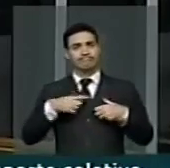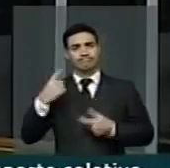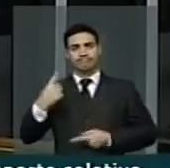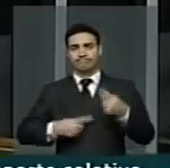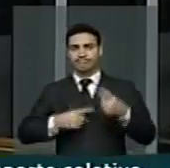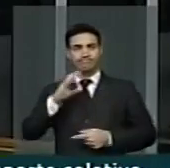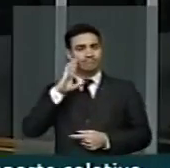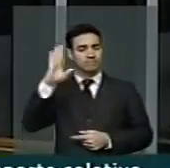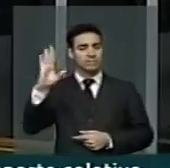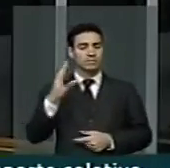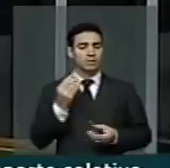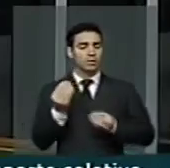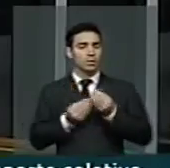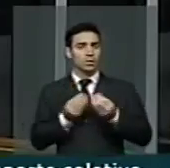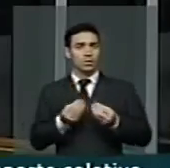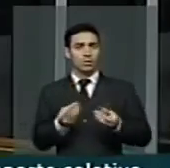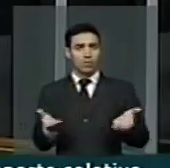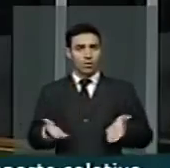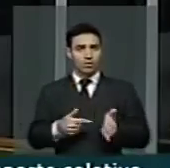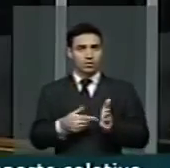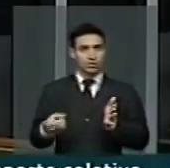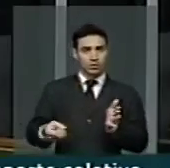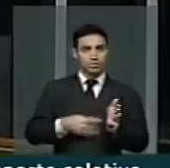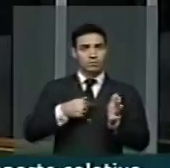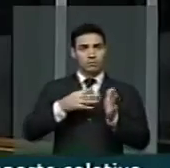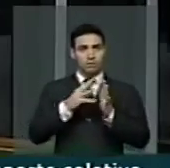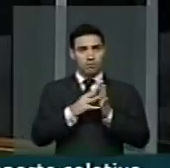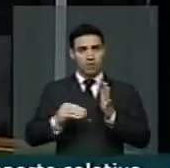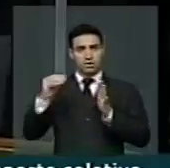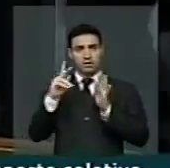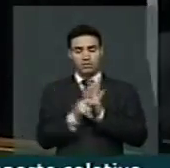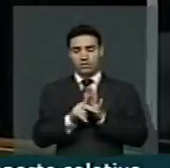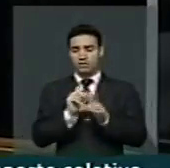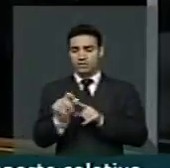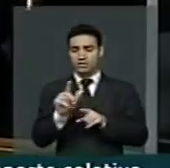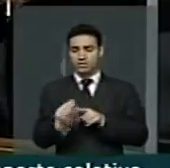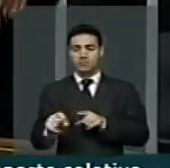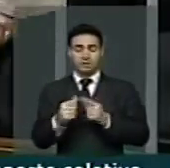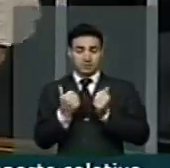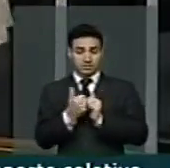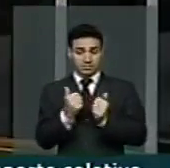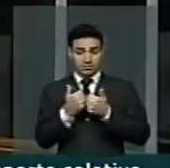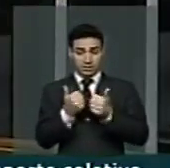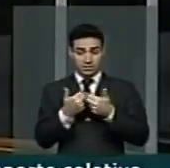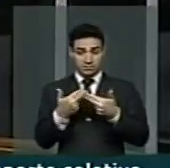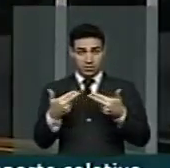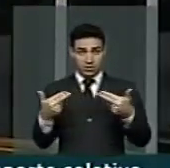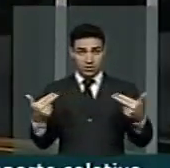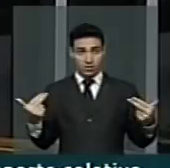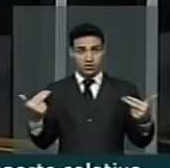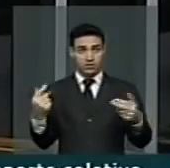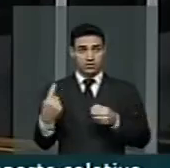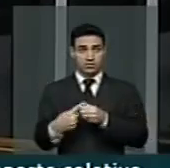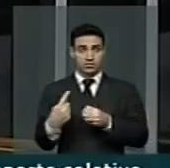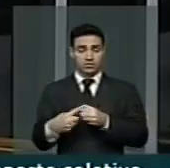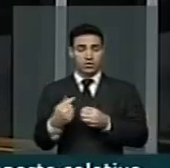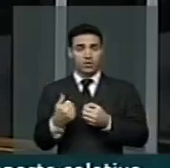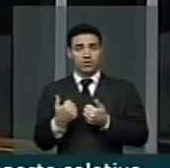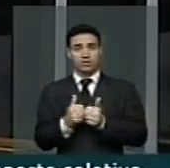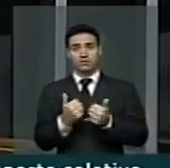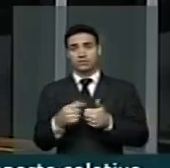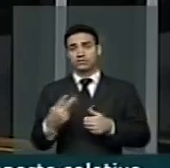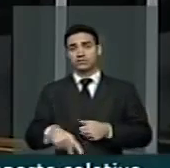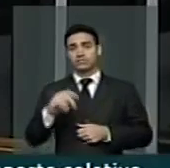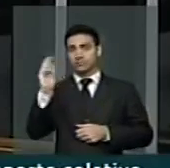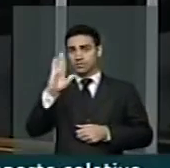sobre a questão do atual modelo de financiamento da operação do transporte público urbano por ônibus no país,